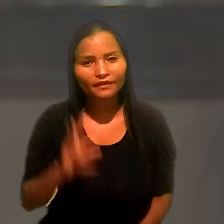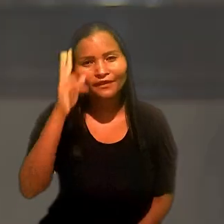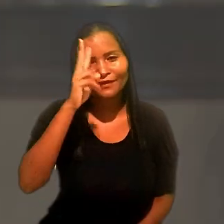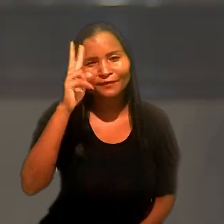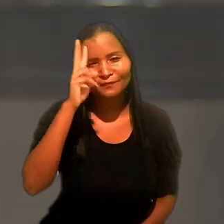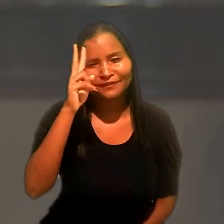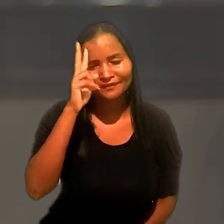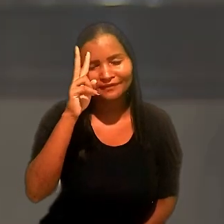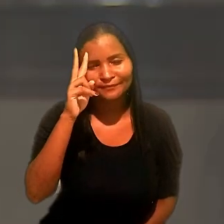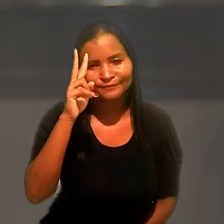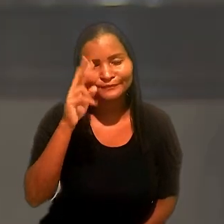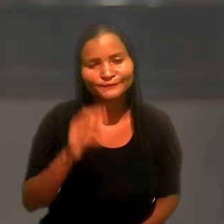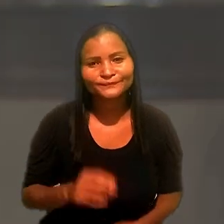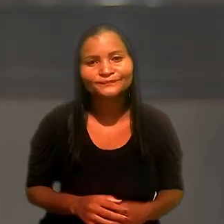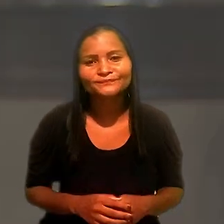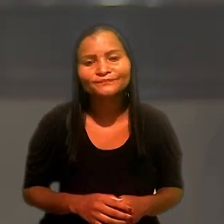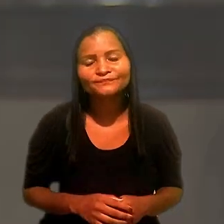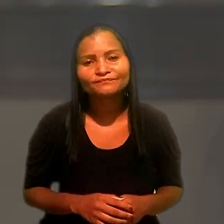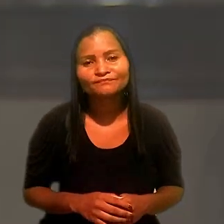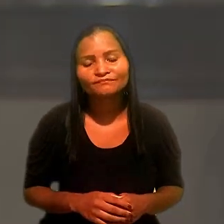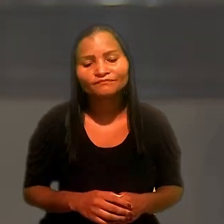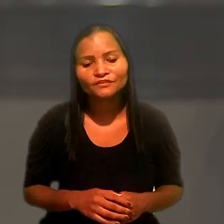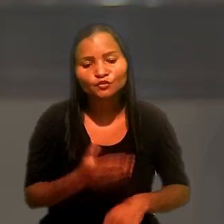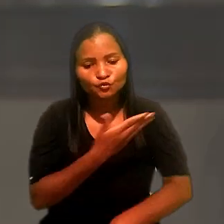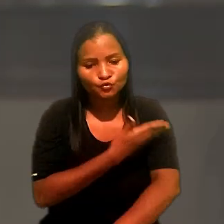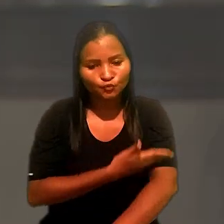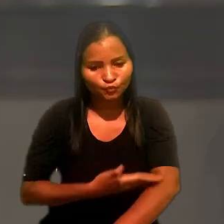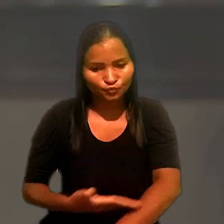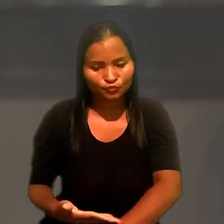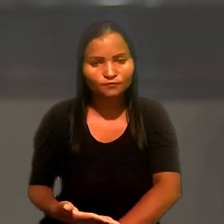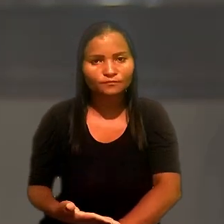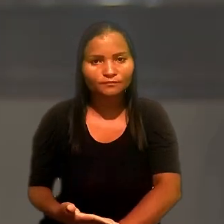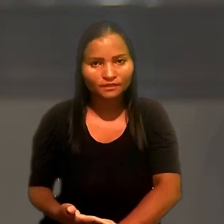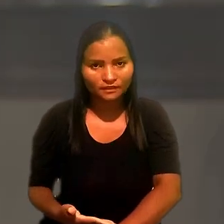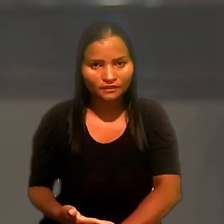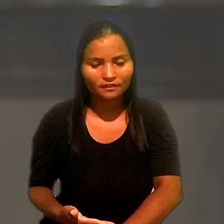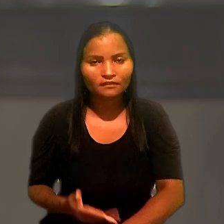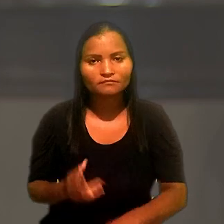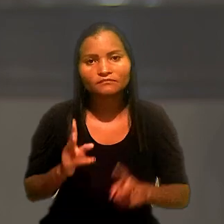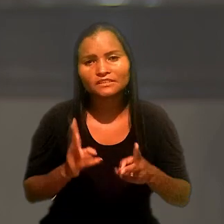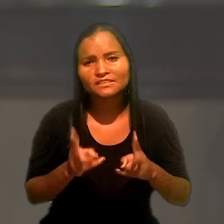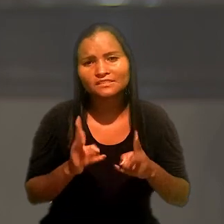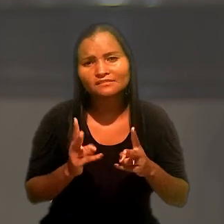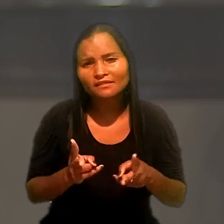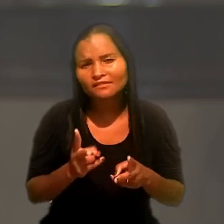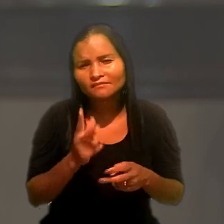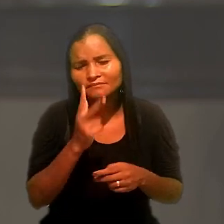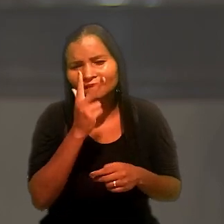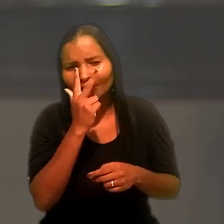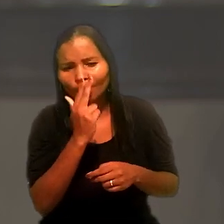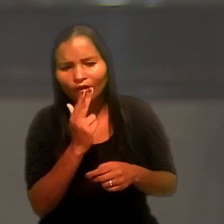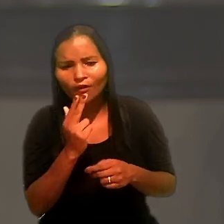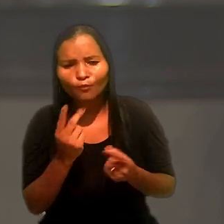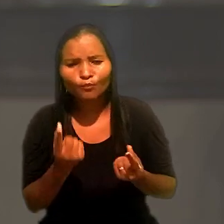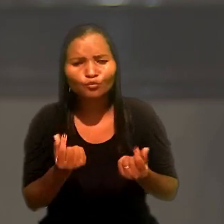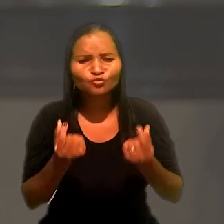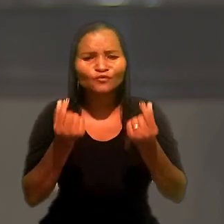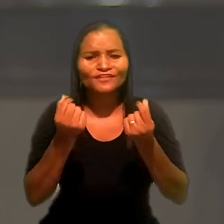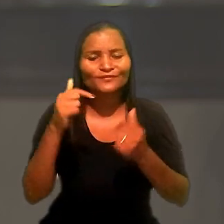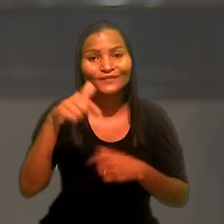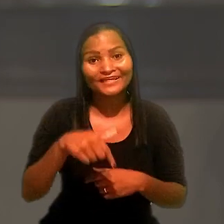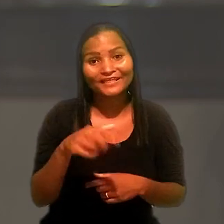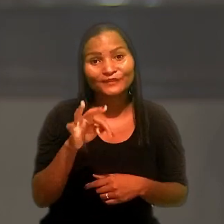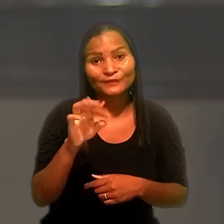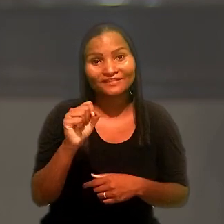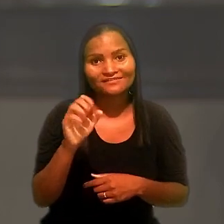Eu me lembro de um hábito, de um costume, que sempre me pareceu muito rico aqui no